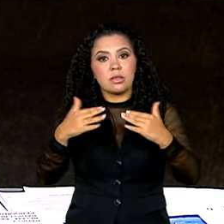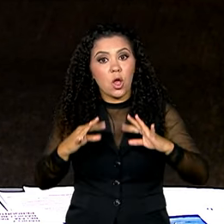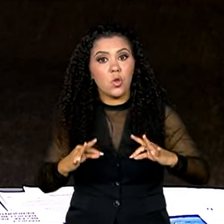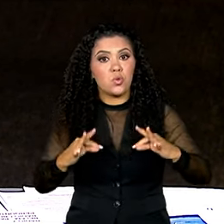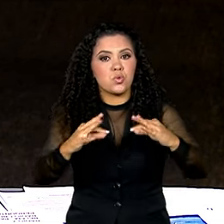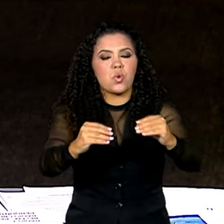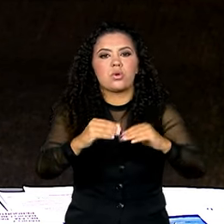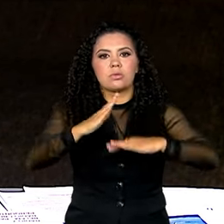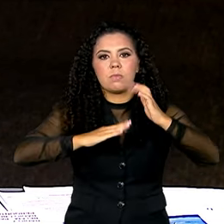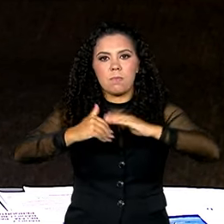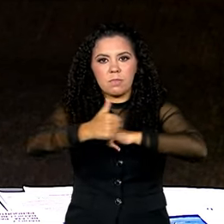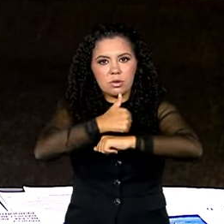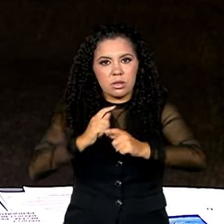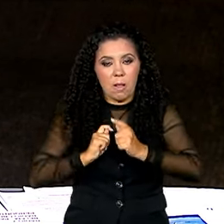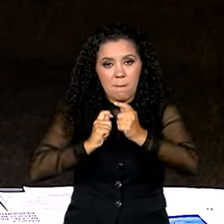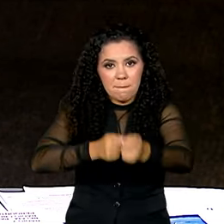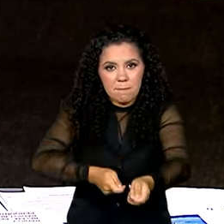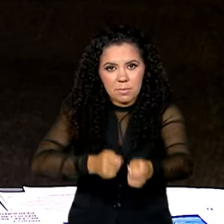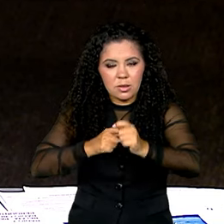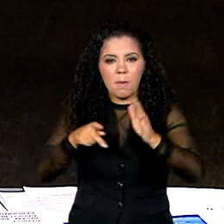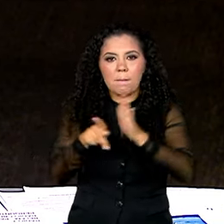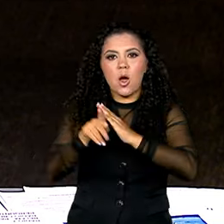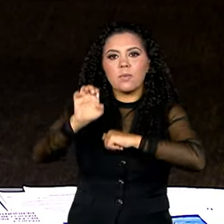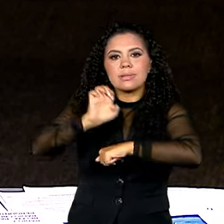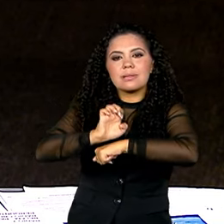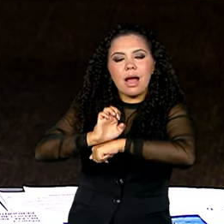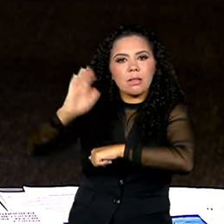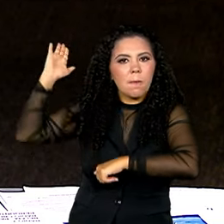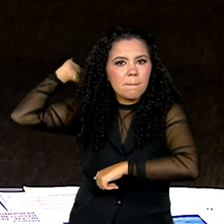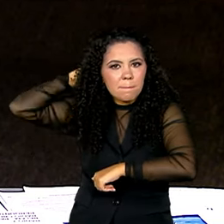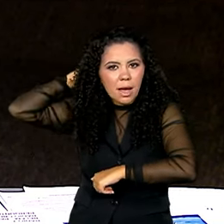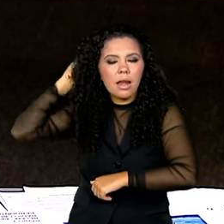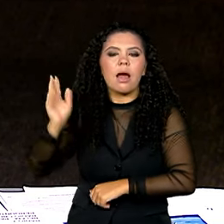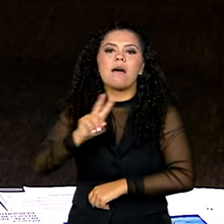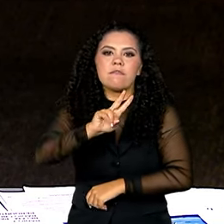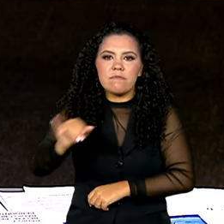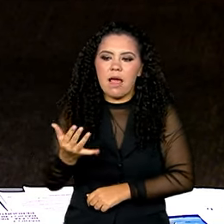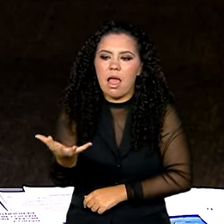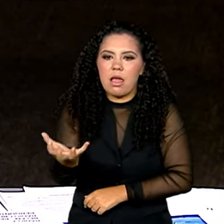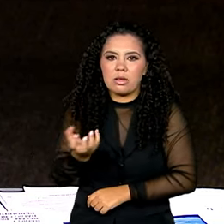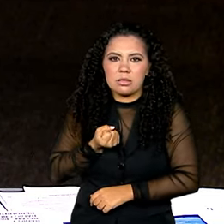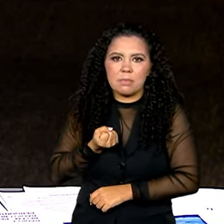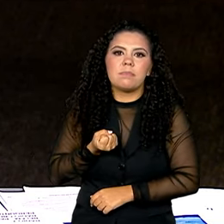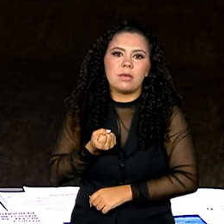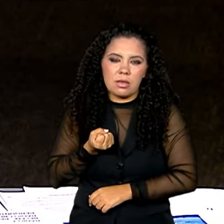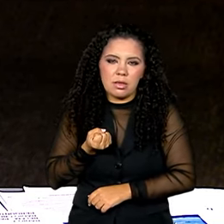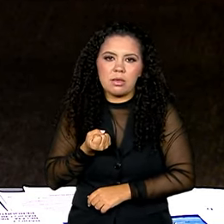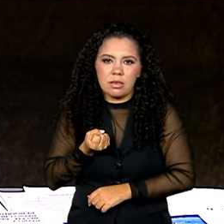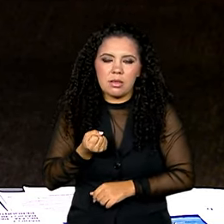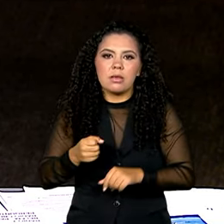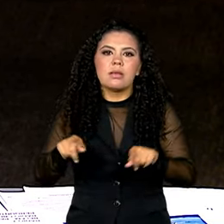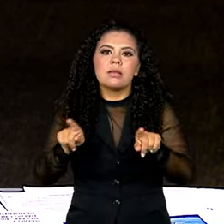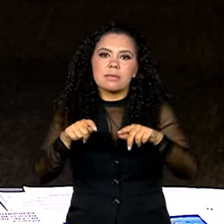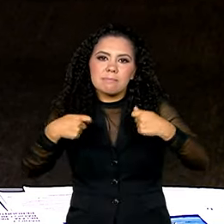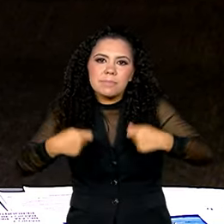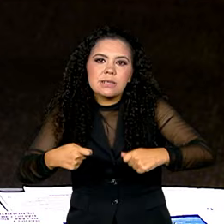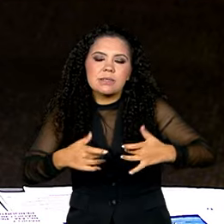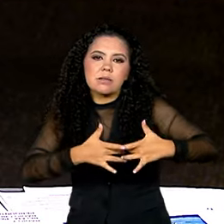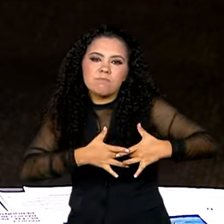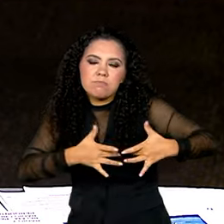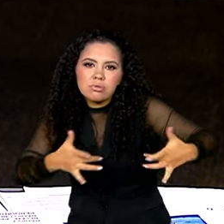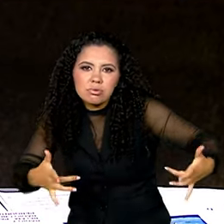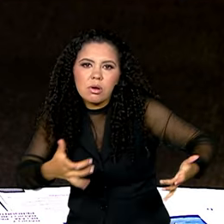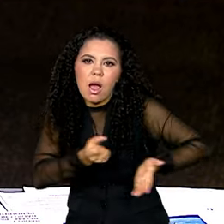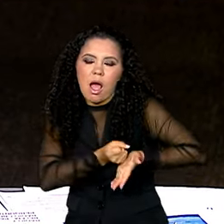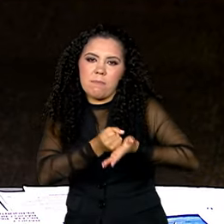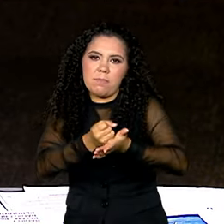Pará, exemplo do que acontece no Amazonas, terão esse auxílio nesse momento em que precisam da solidariedade e do apoio do